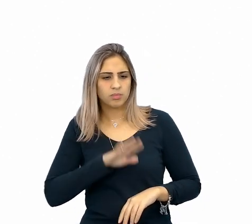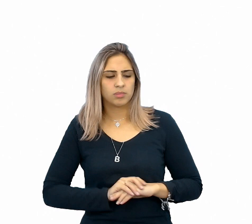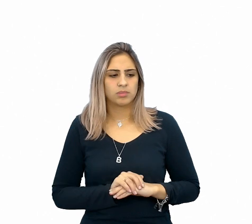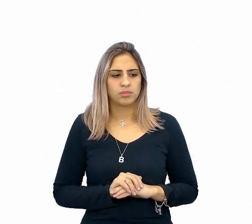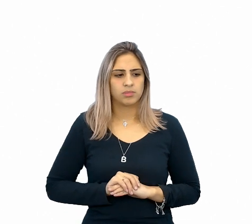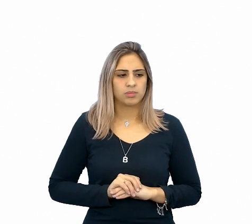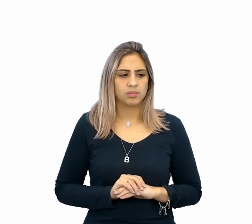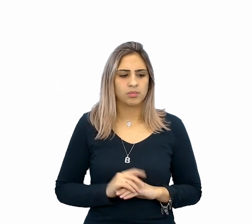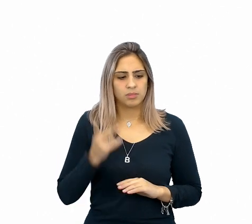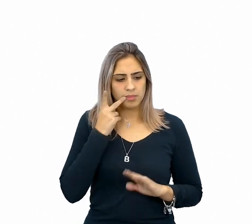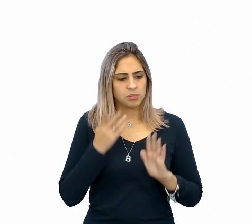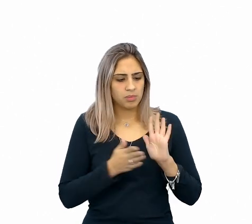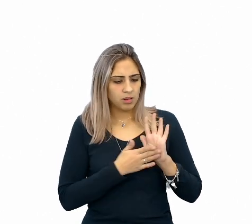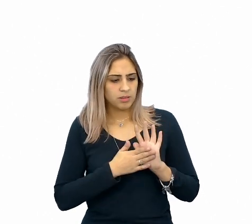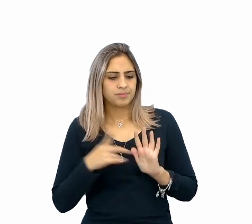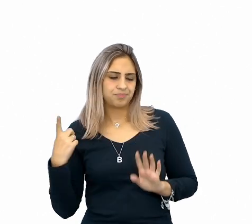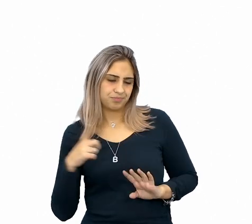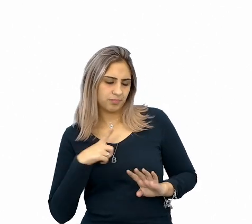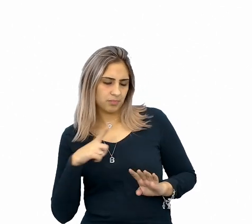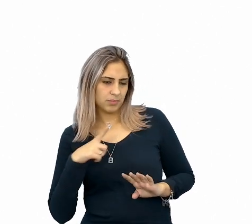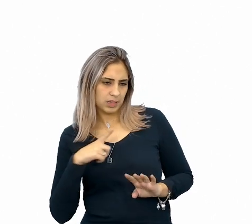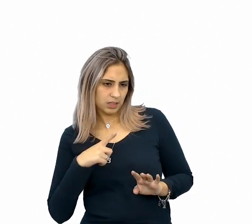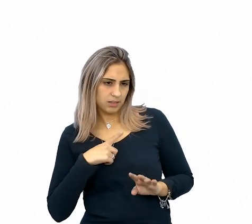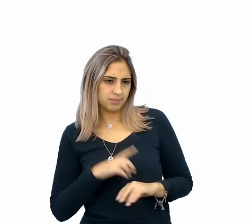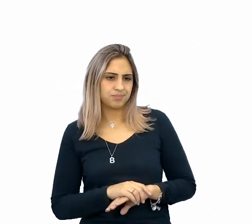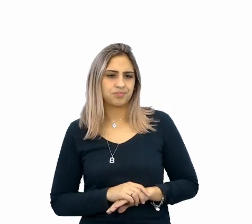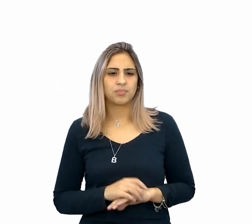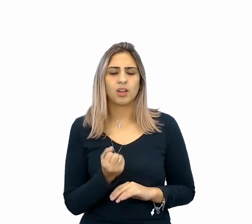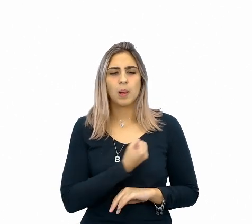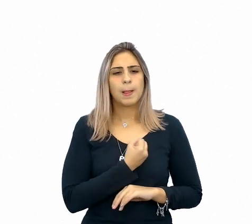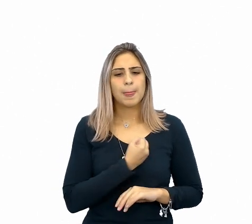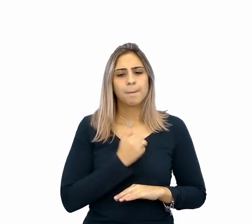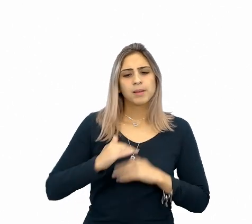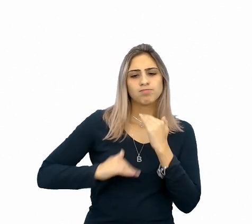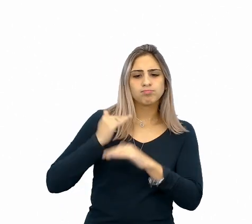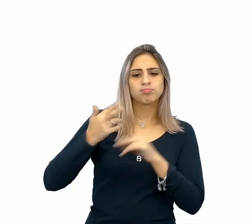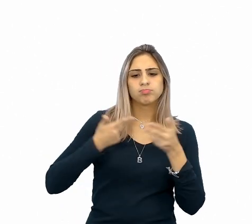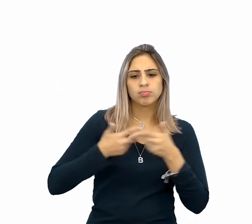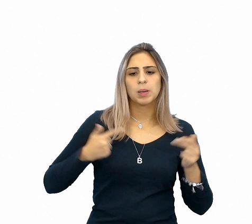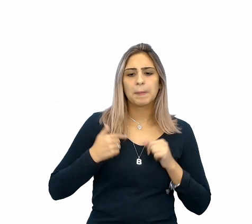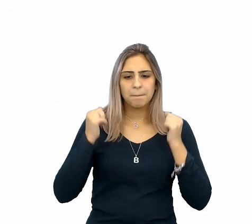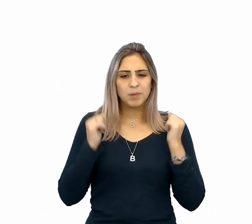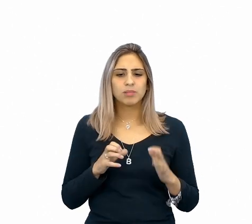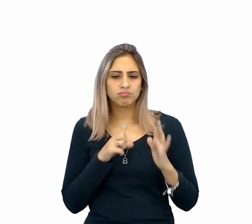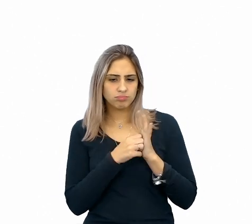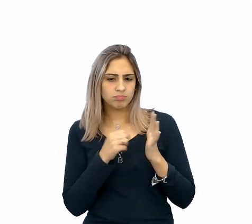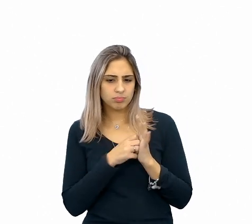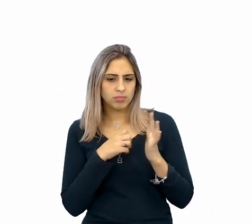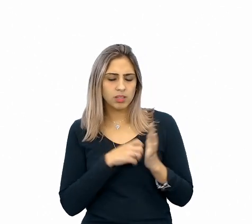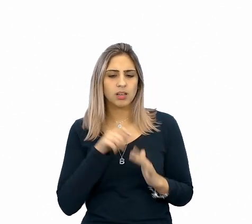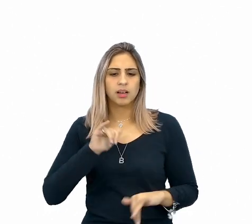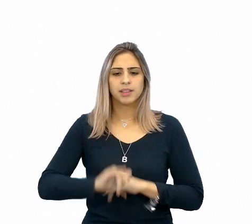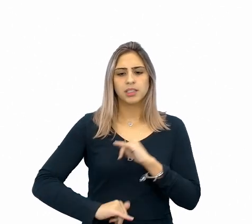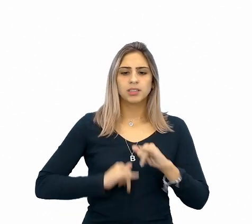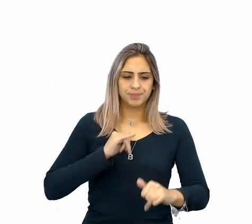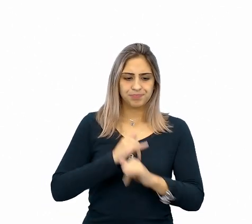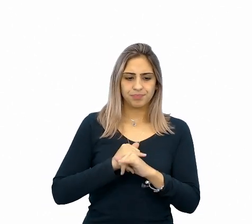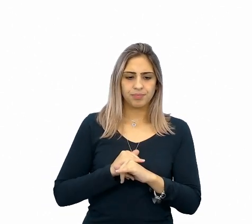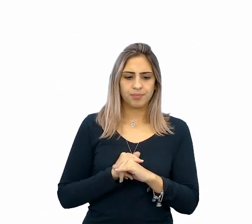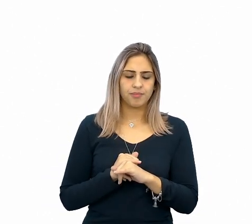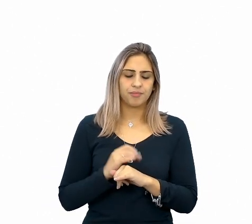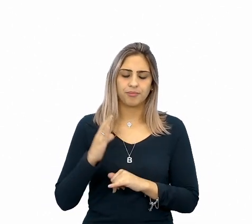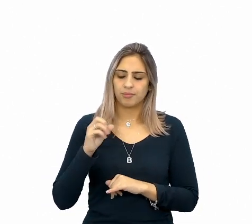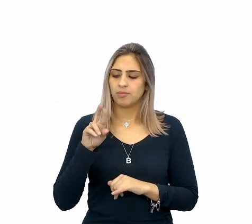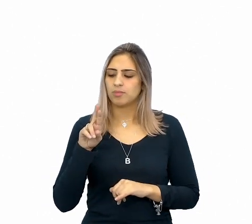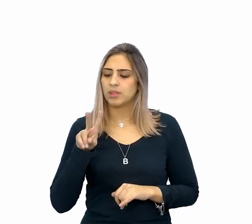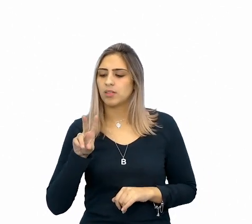trabalho proposto, temos inúmeras fontes que podemos acessar na internet, no acervo